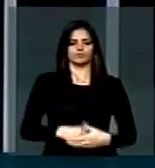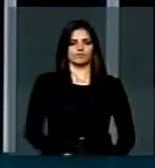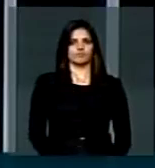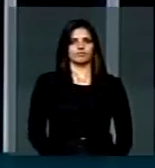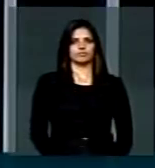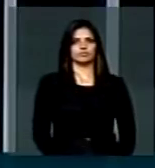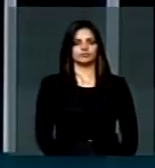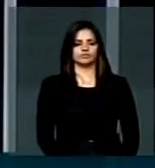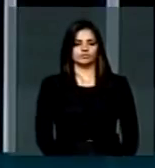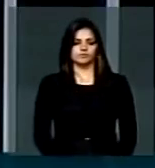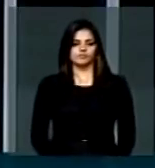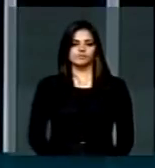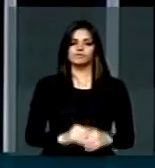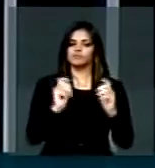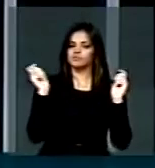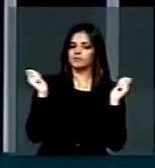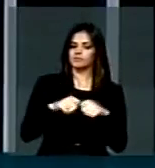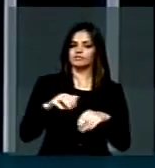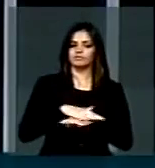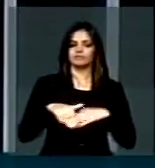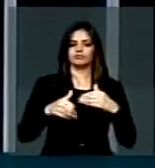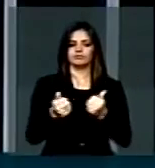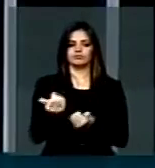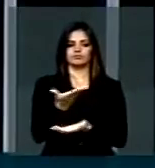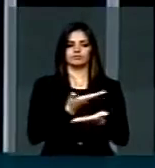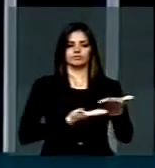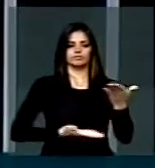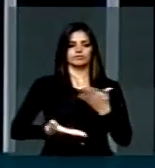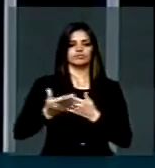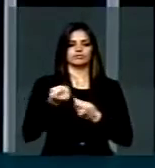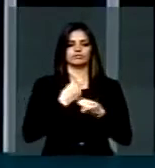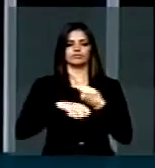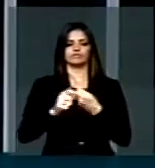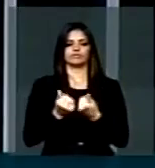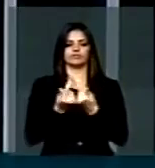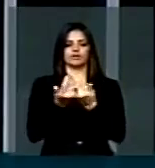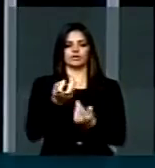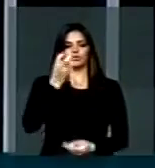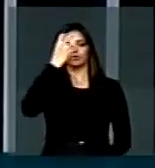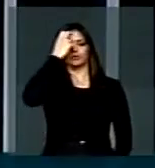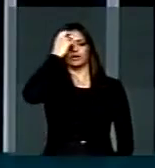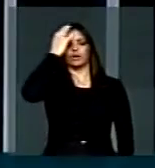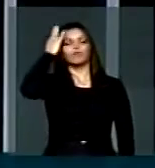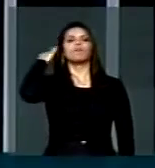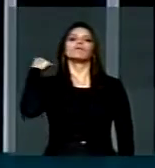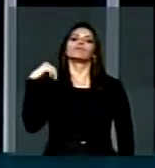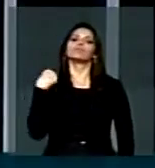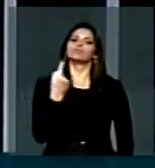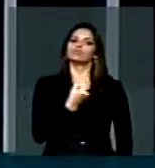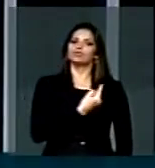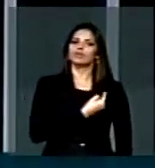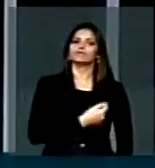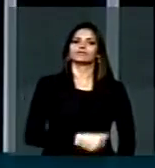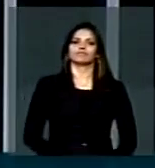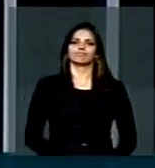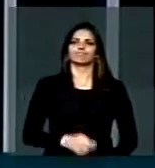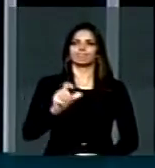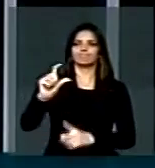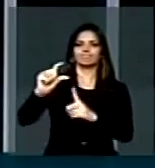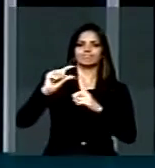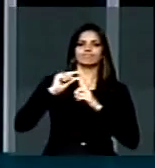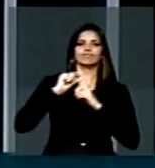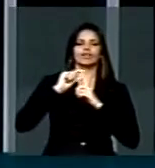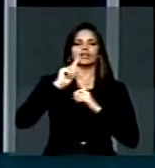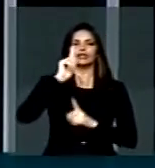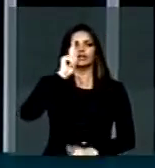afiançadas que possibilitem um melhor intercâmbio econômico e cultural. Façamos nossas a palavra de